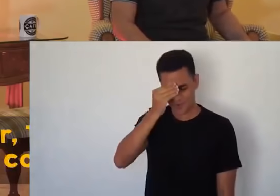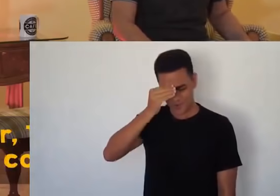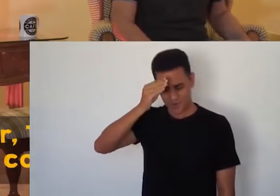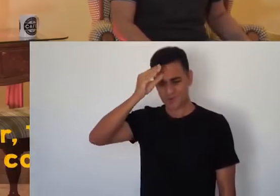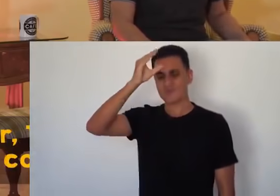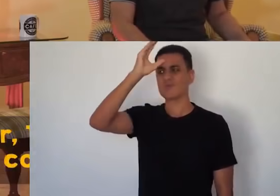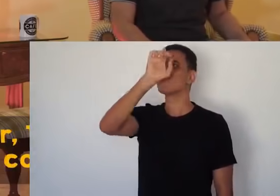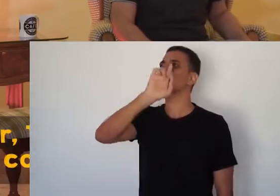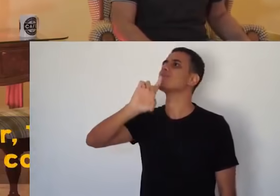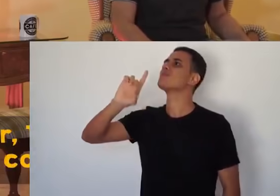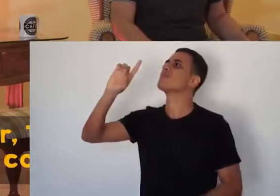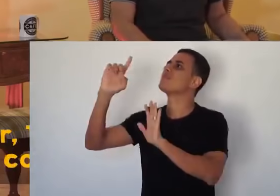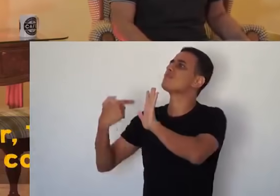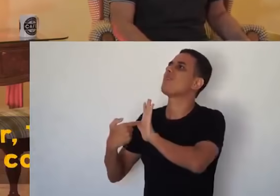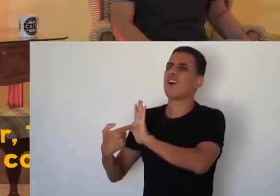conhecer, te fazer